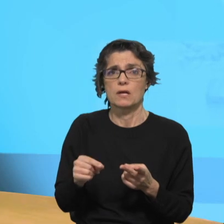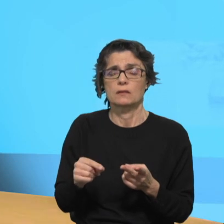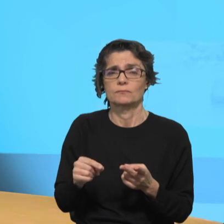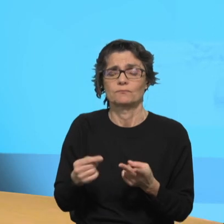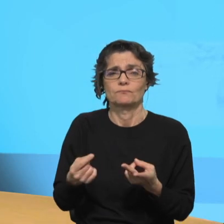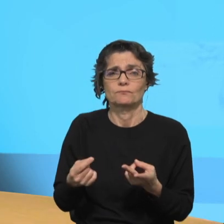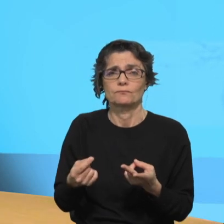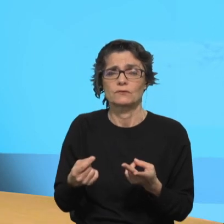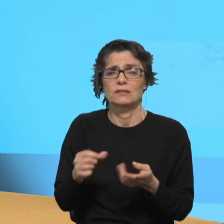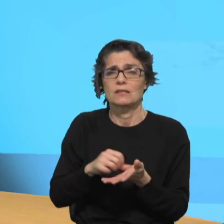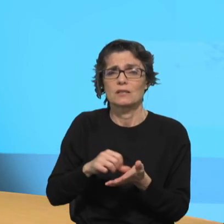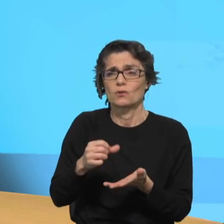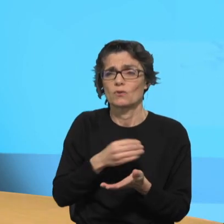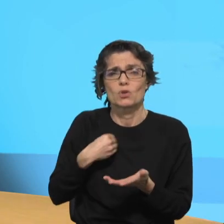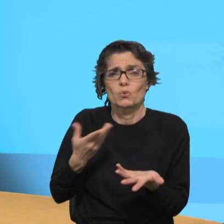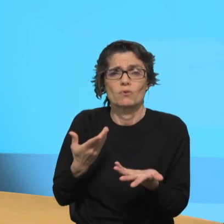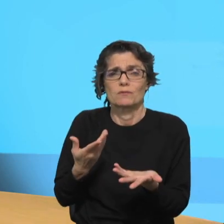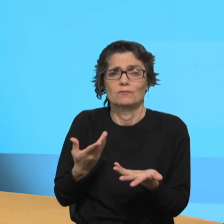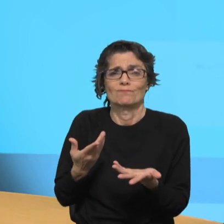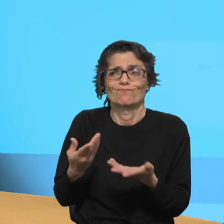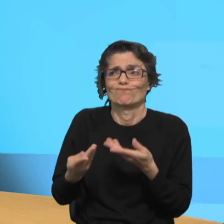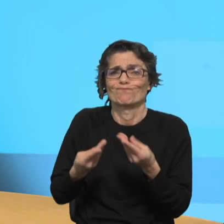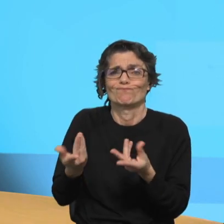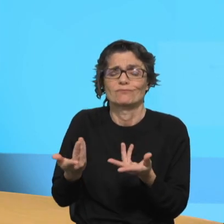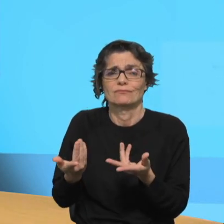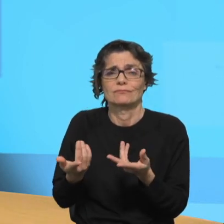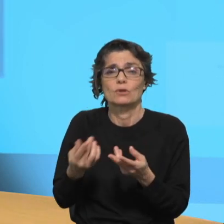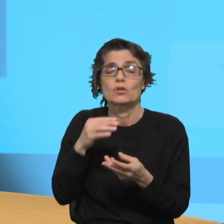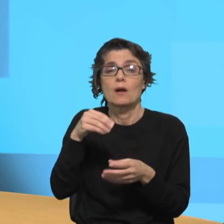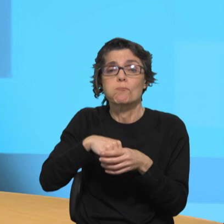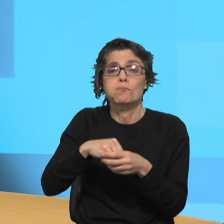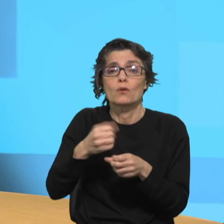até de centros de saúde que existem no edifício, mas sem profissionais.